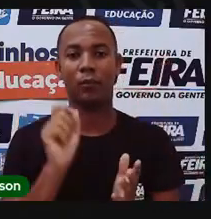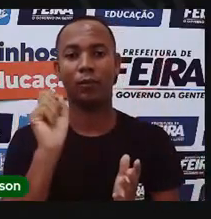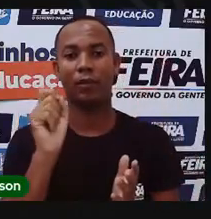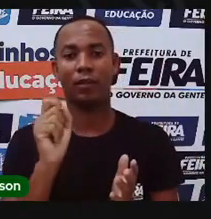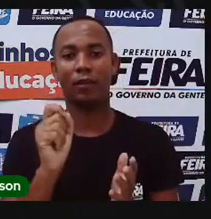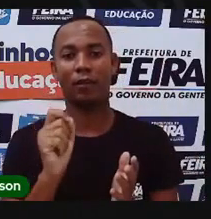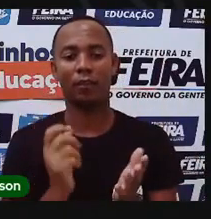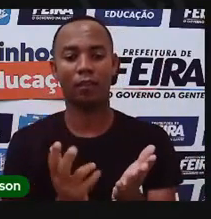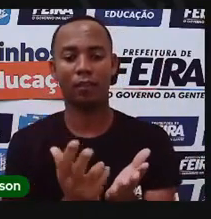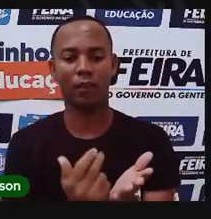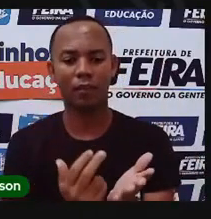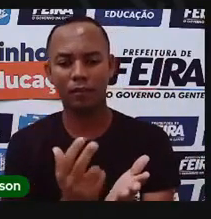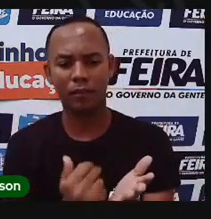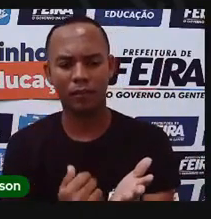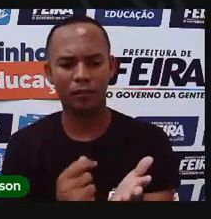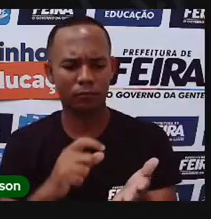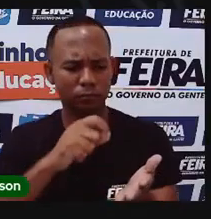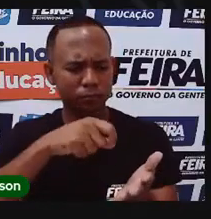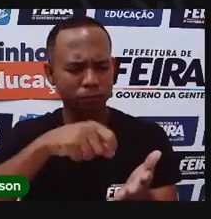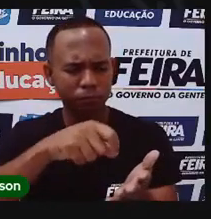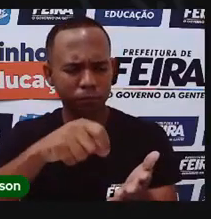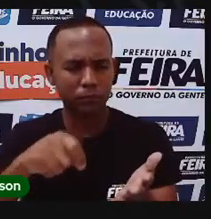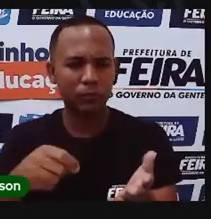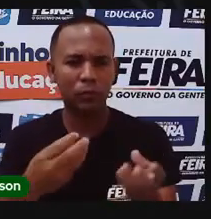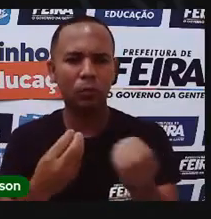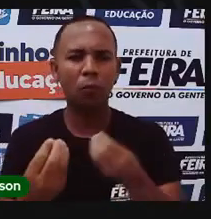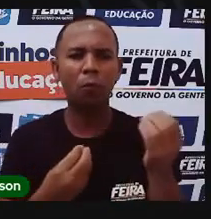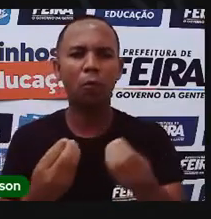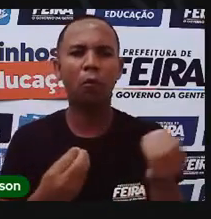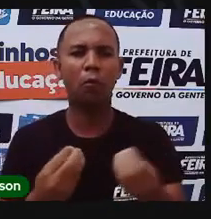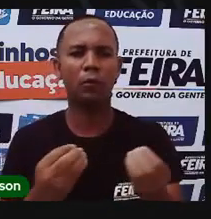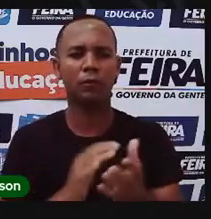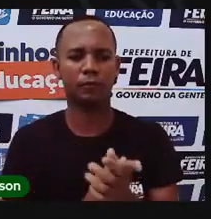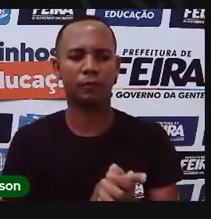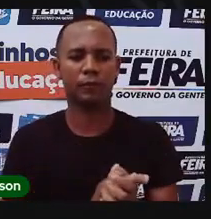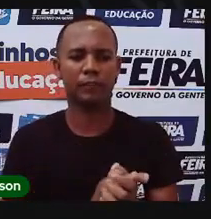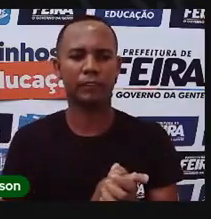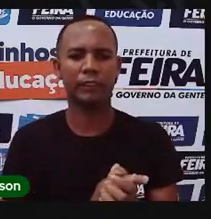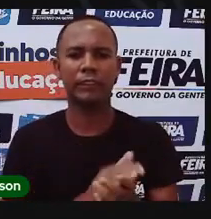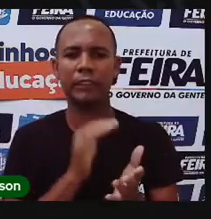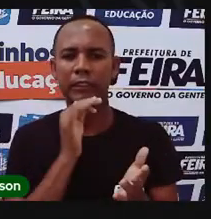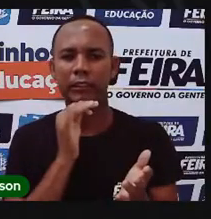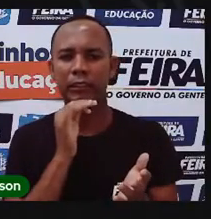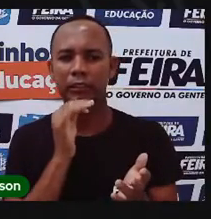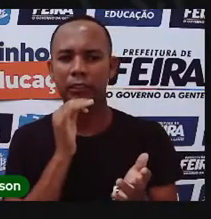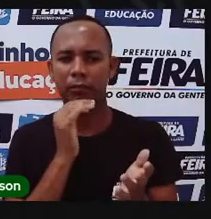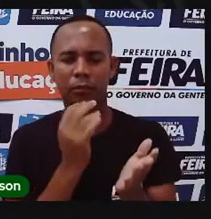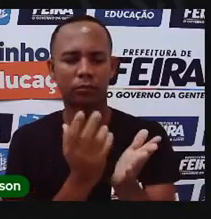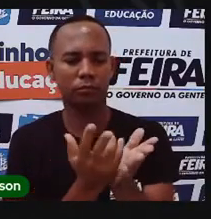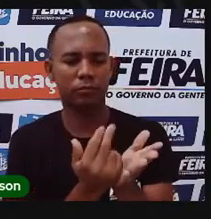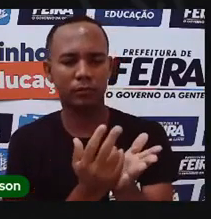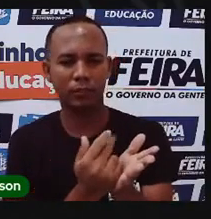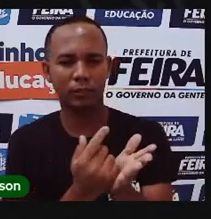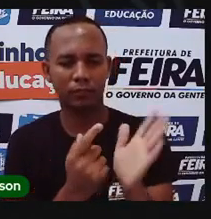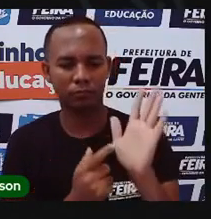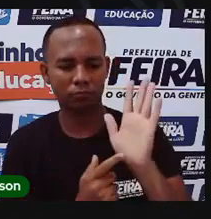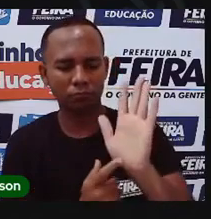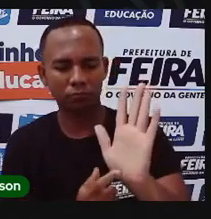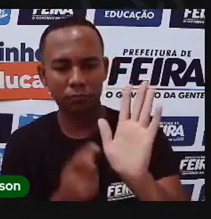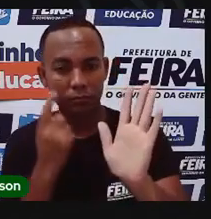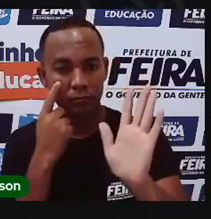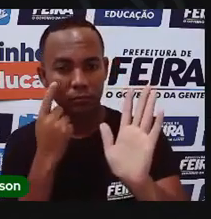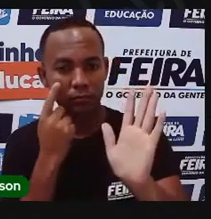xilogravura. Lembram que naquela nossa aula sobre cordel, lá nas ilustrações da Pró, olha, falou